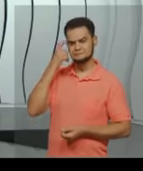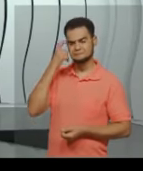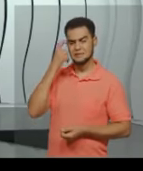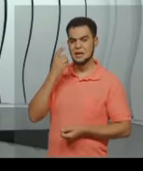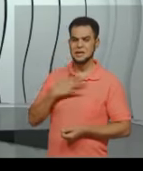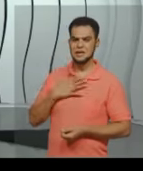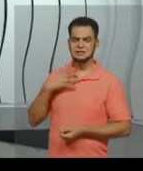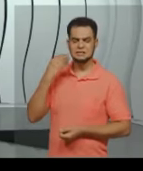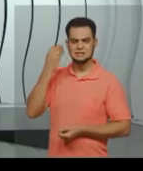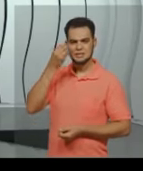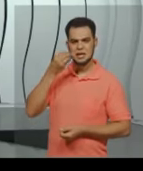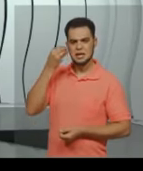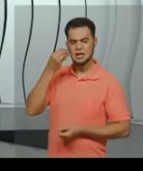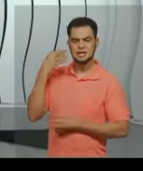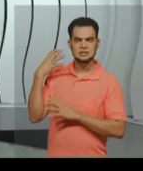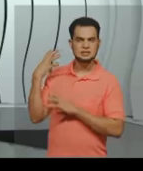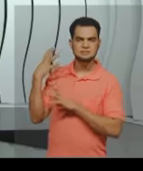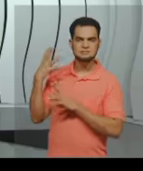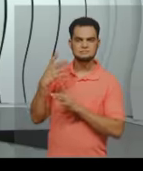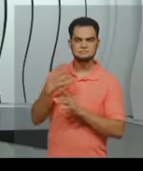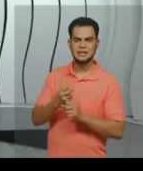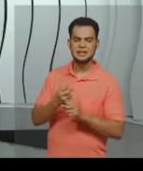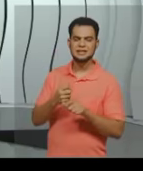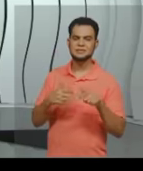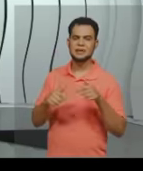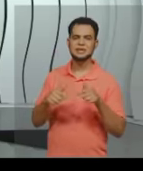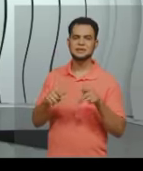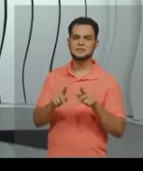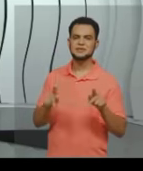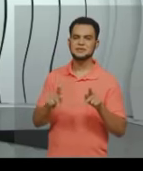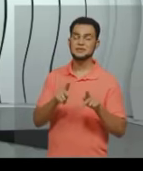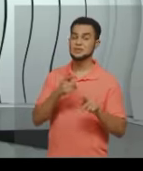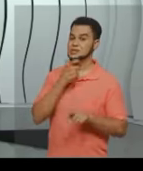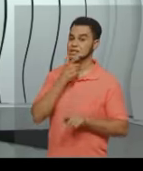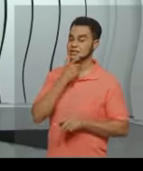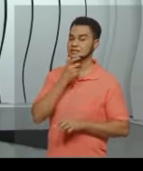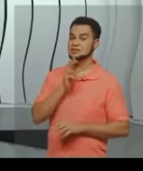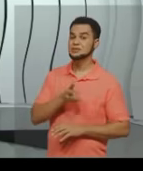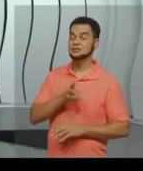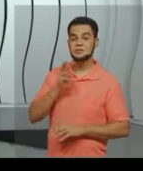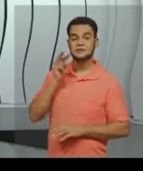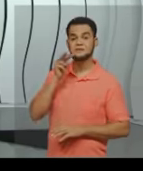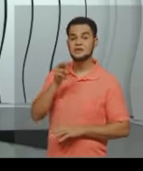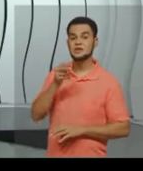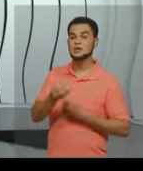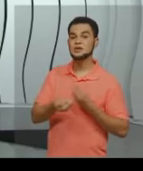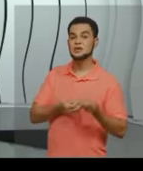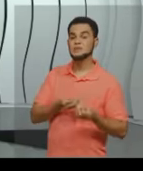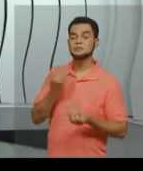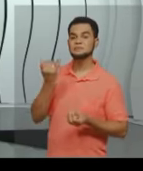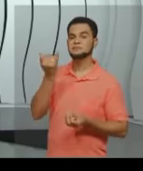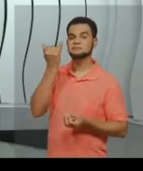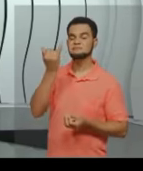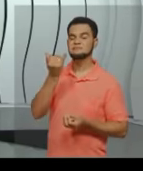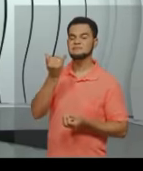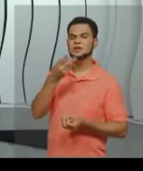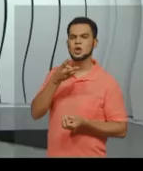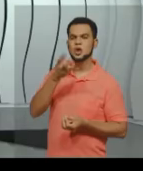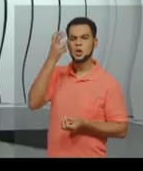vivência, minha vida inteira lecionando inglês, sempre dei importância e valorizei a cultura que está por trás da